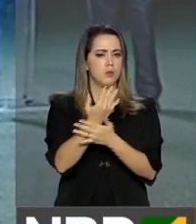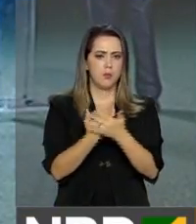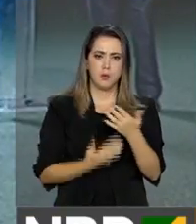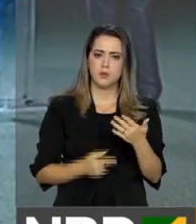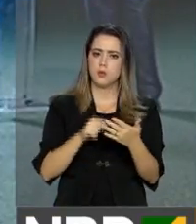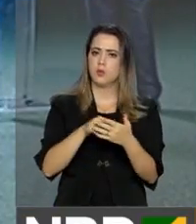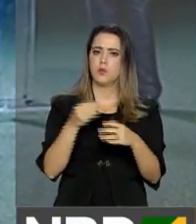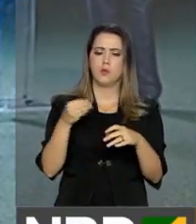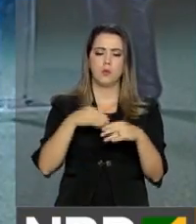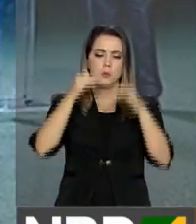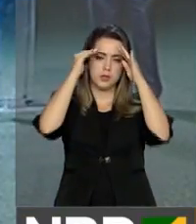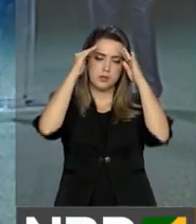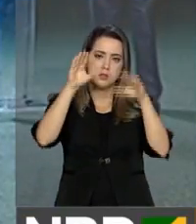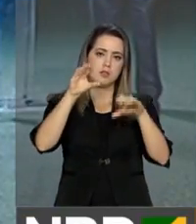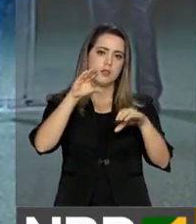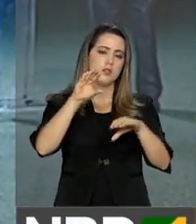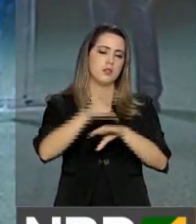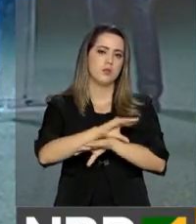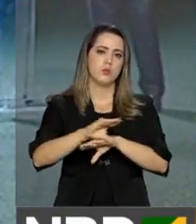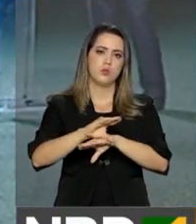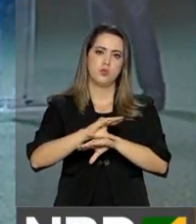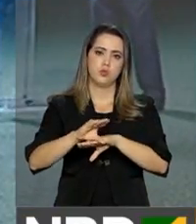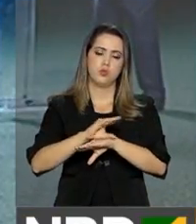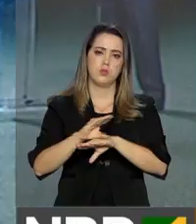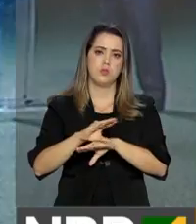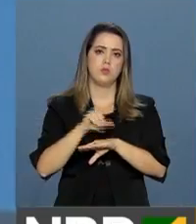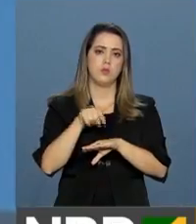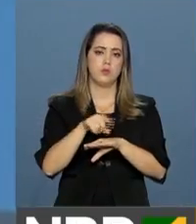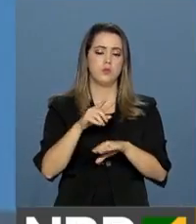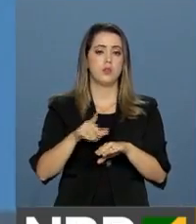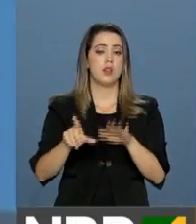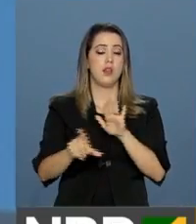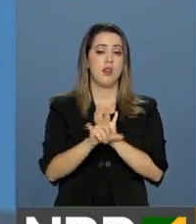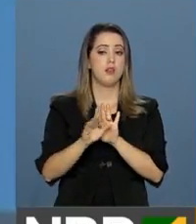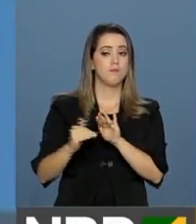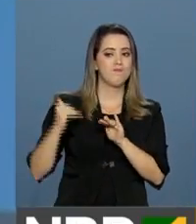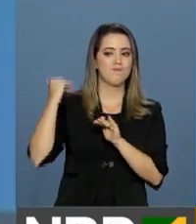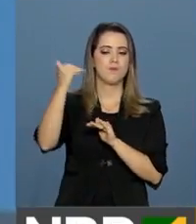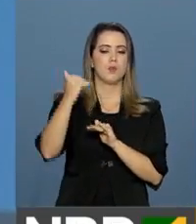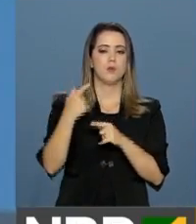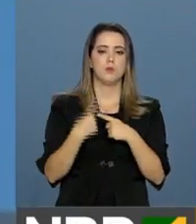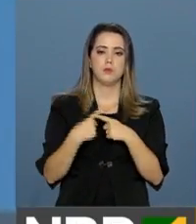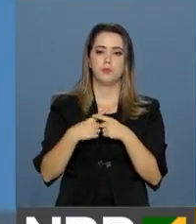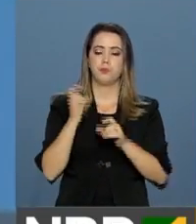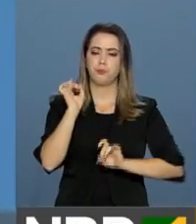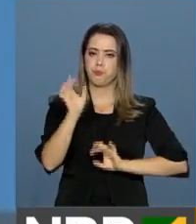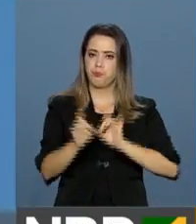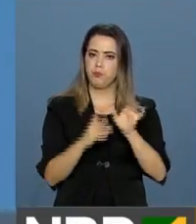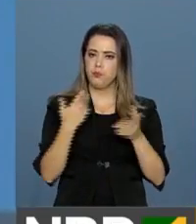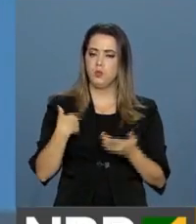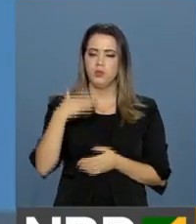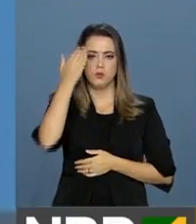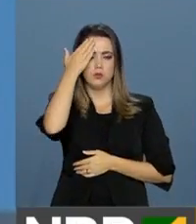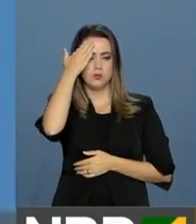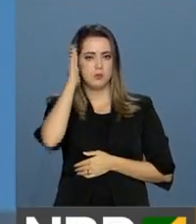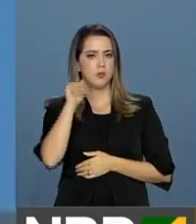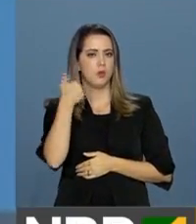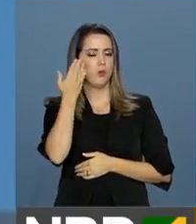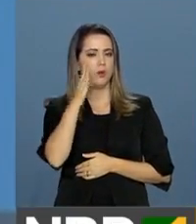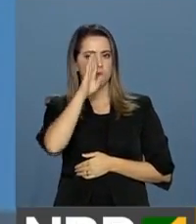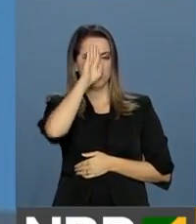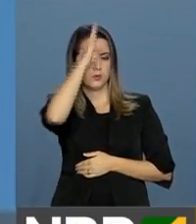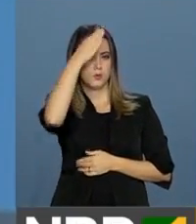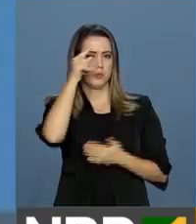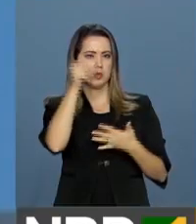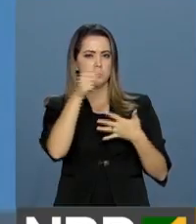princípio da condicionalidade da legalidade maior já possui uma lei é a lei maior e especialmente levar em conta os princípios